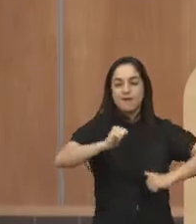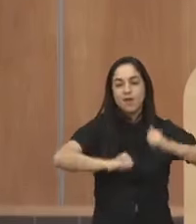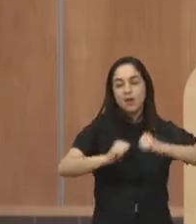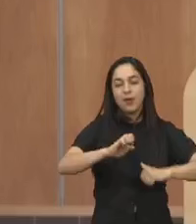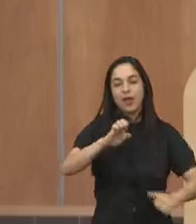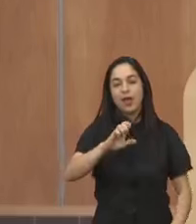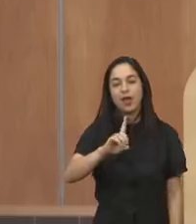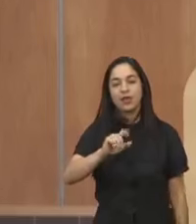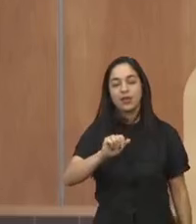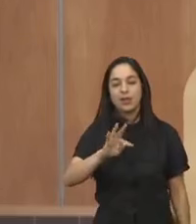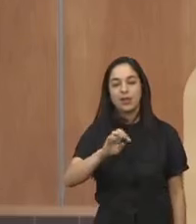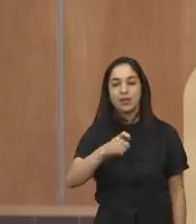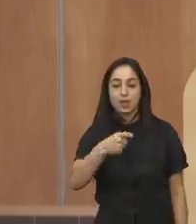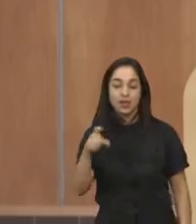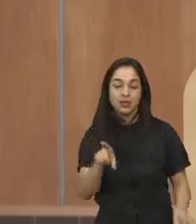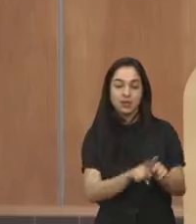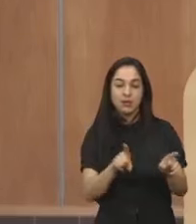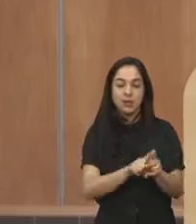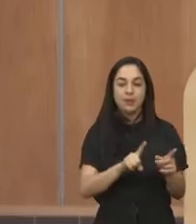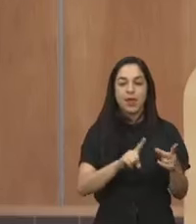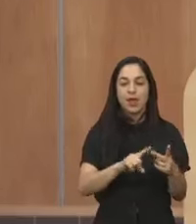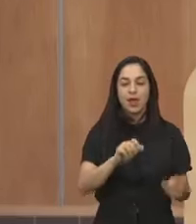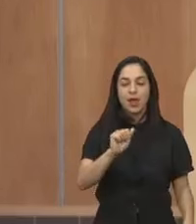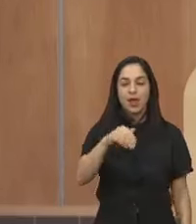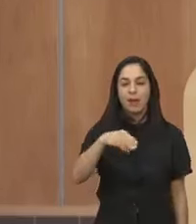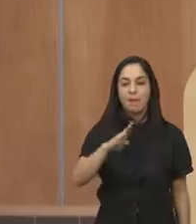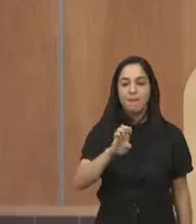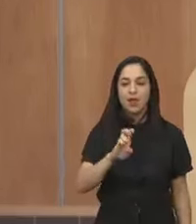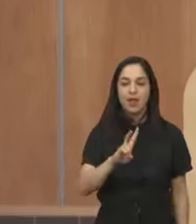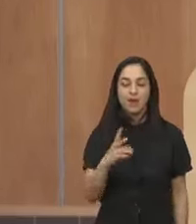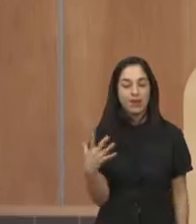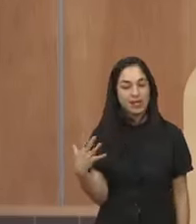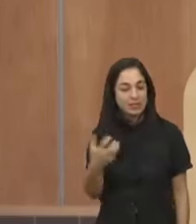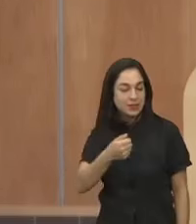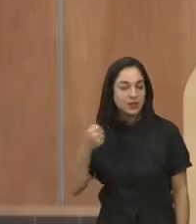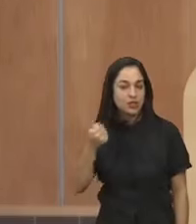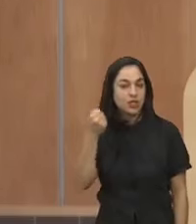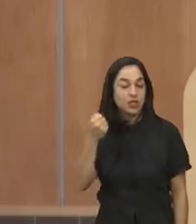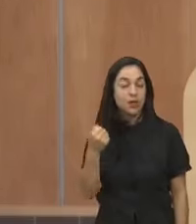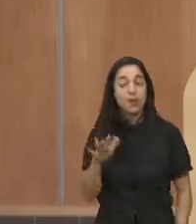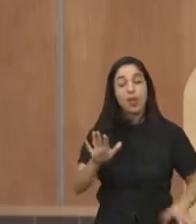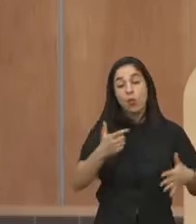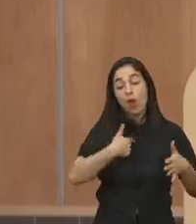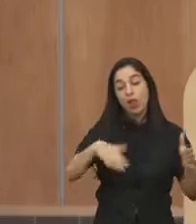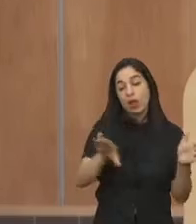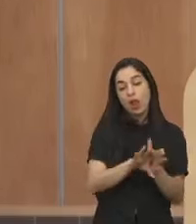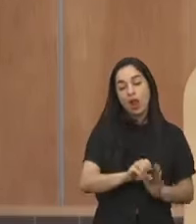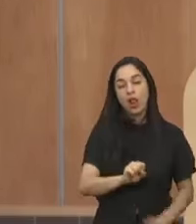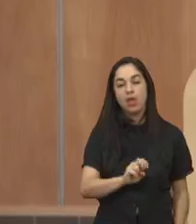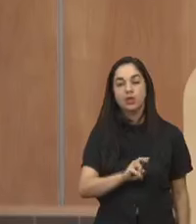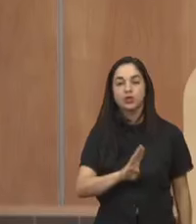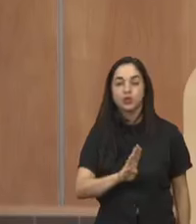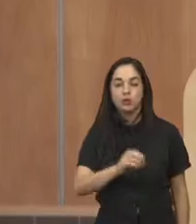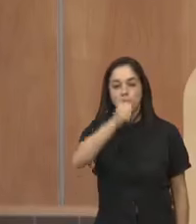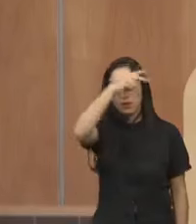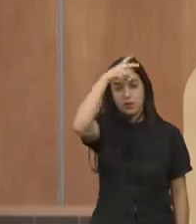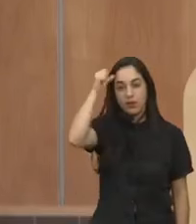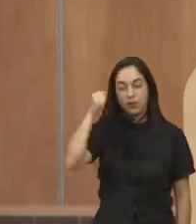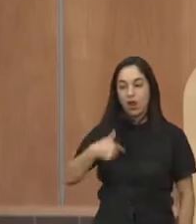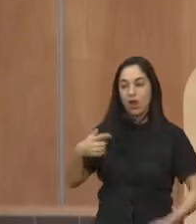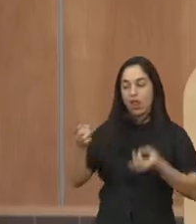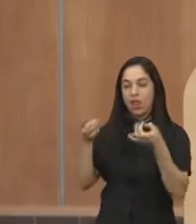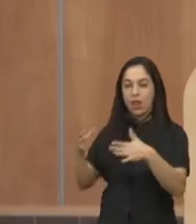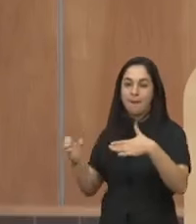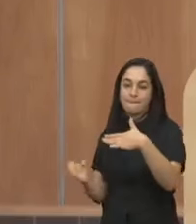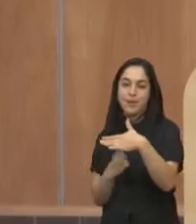Brasil, Ambev, cervejaria. E quando eu cheguei lá na subprefeitura, eu recebi esse convite, larguei o privado para vir para